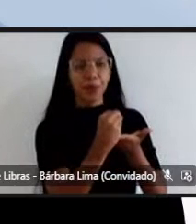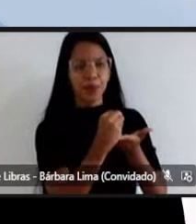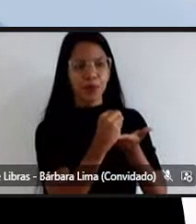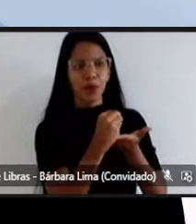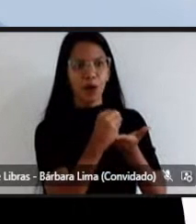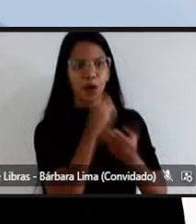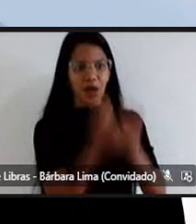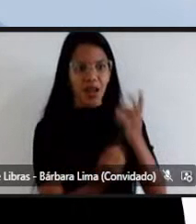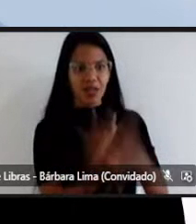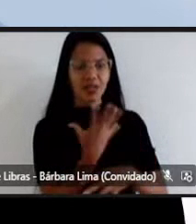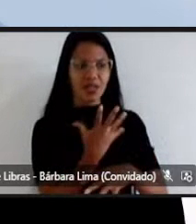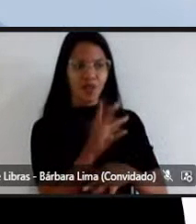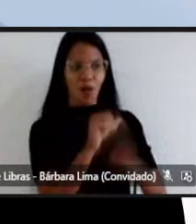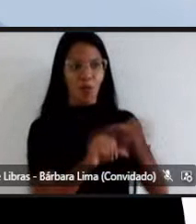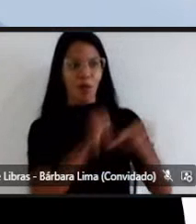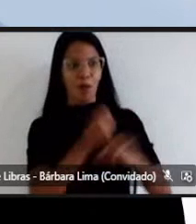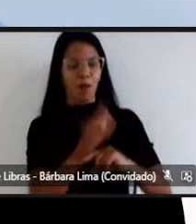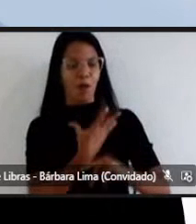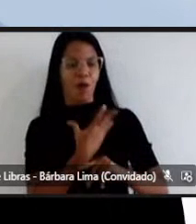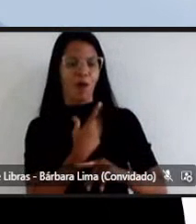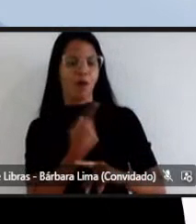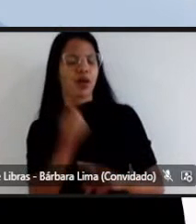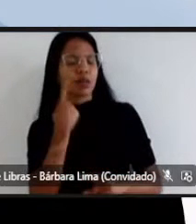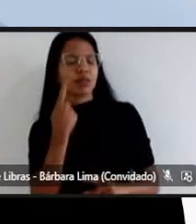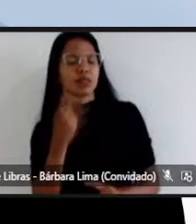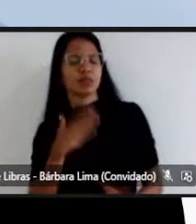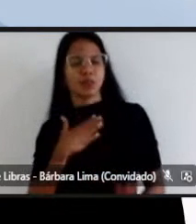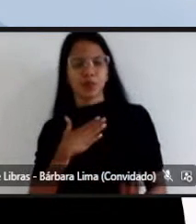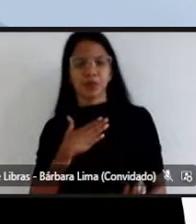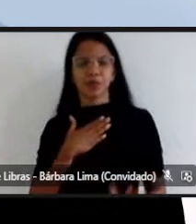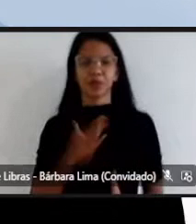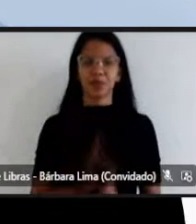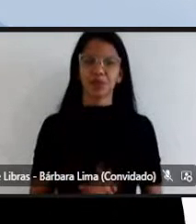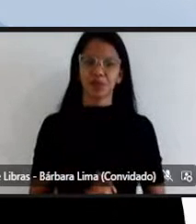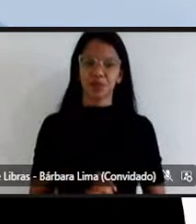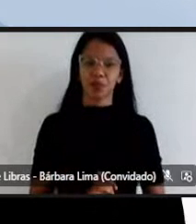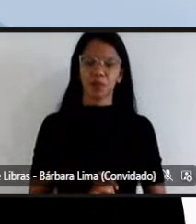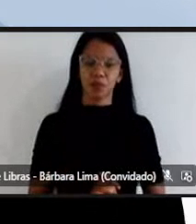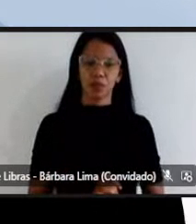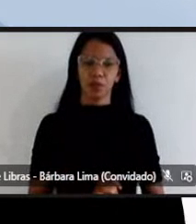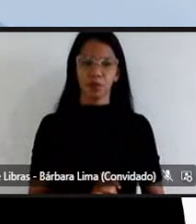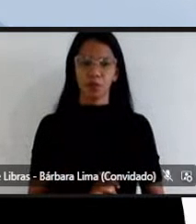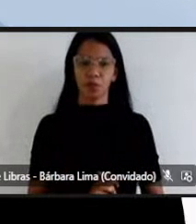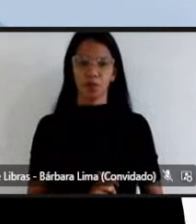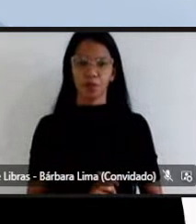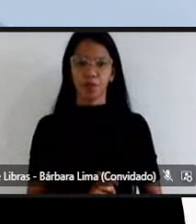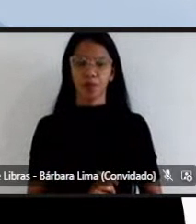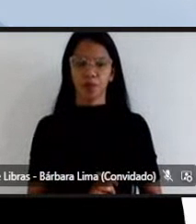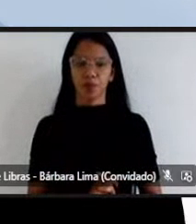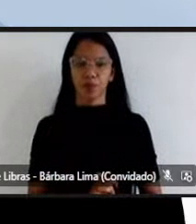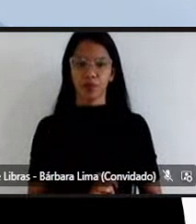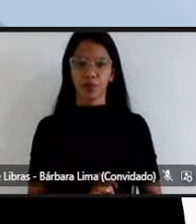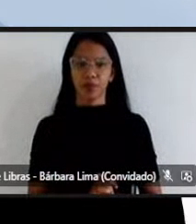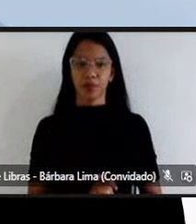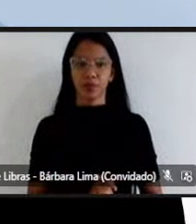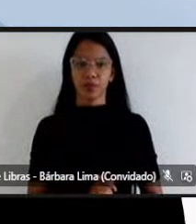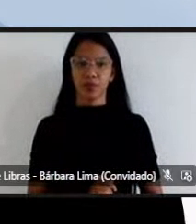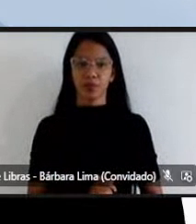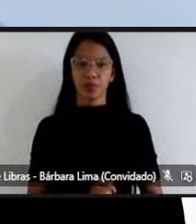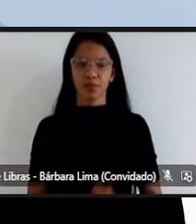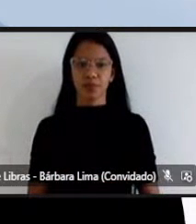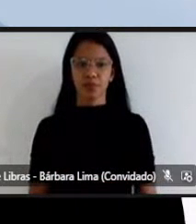criativa. E isso é o que é interessante para mim. If you haven't worked it out yet, for me,